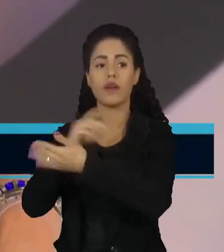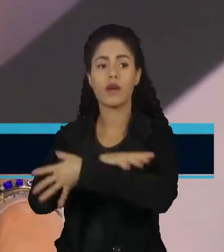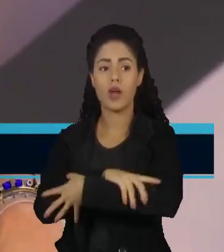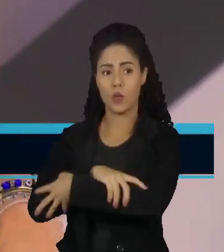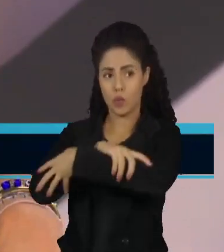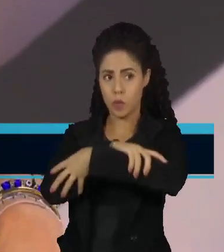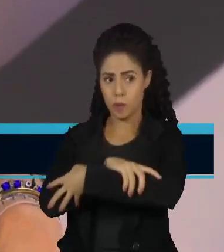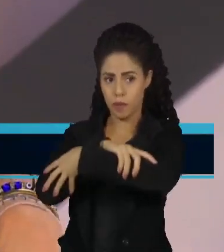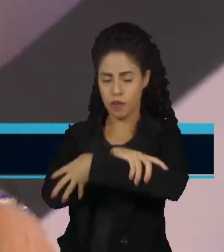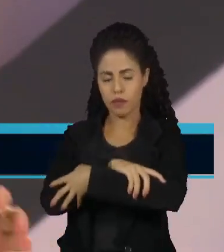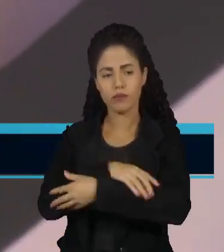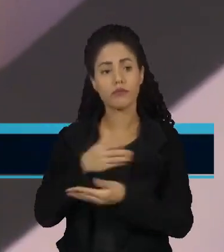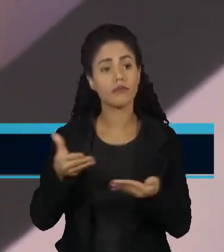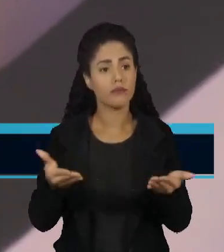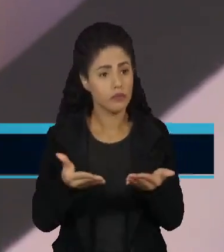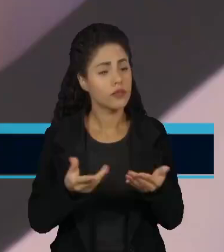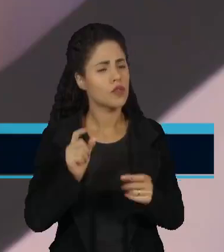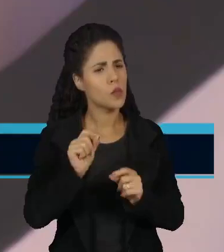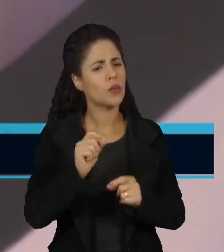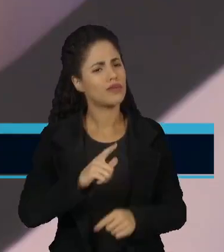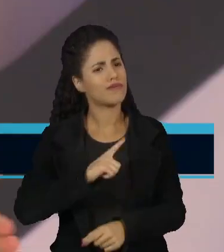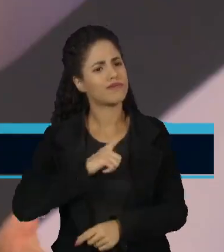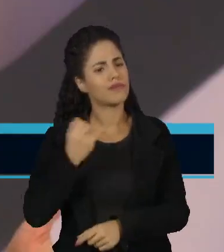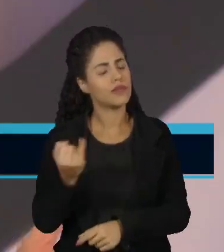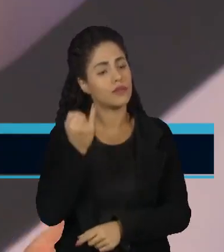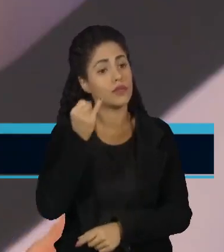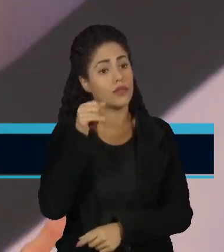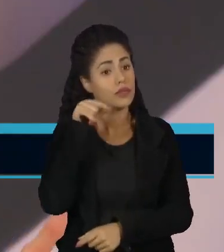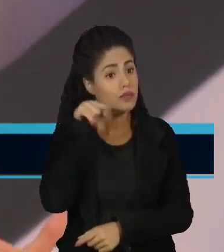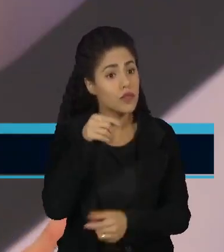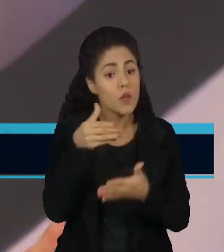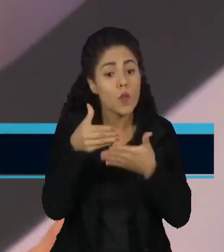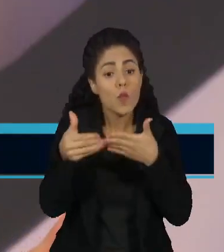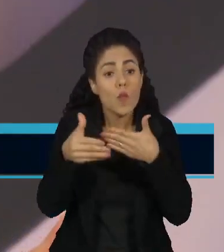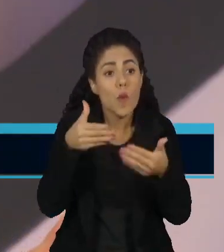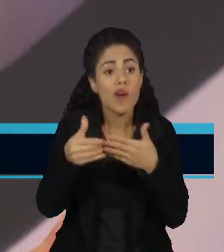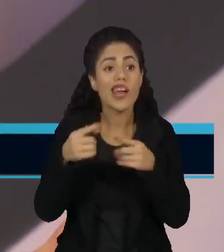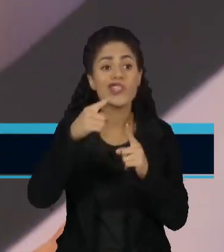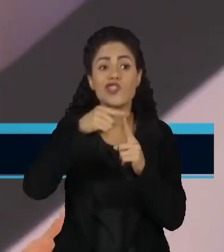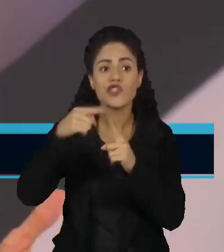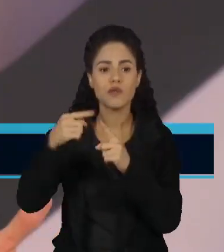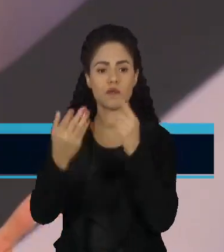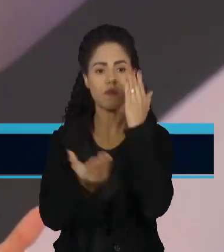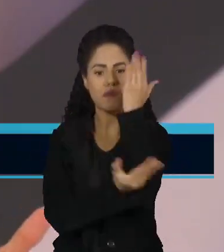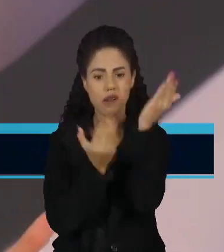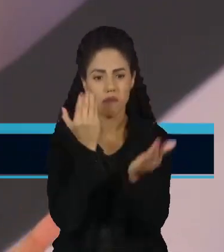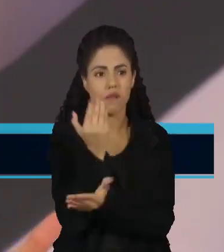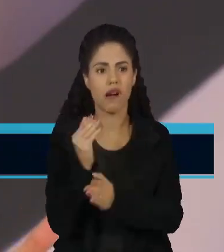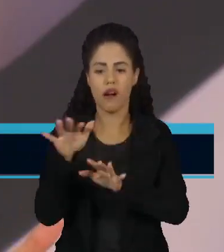Europeia. Uma coisa muito importante, assim, qualquer desmatamento